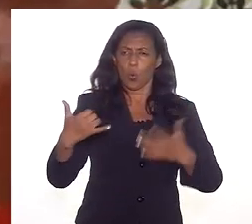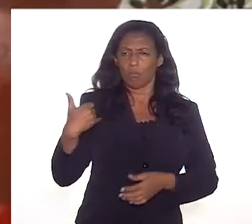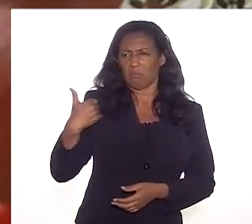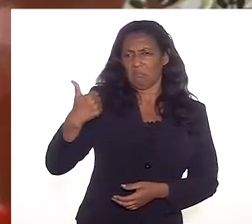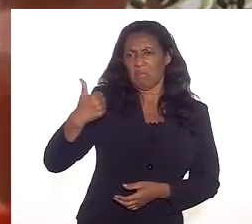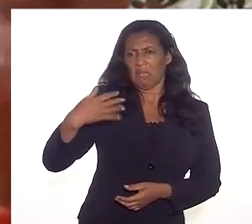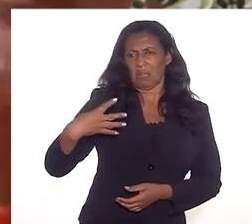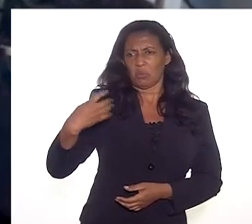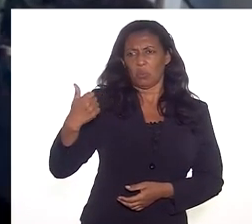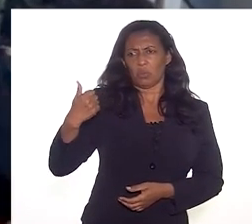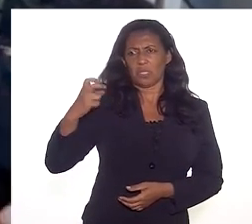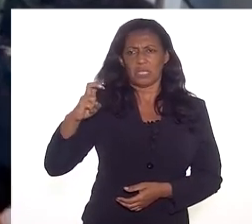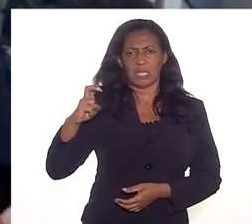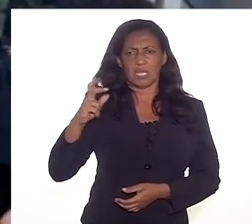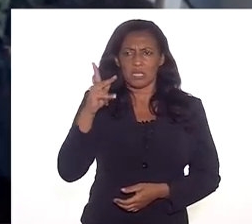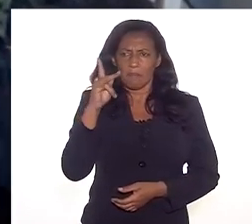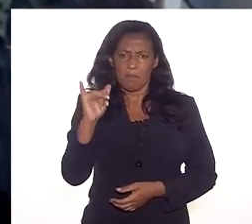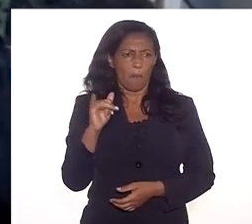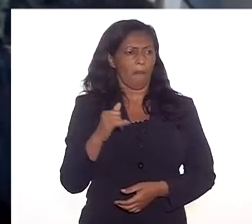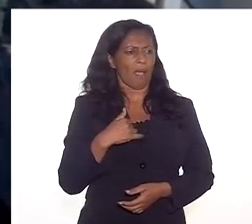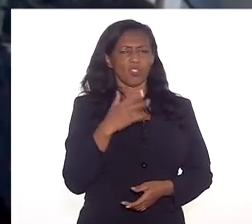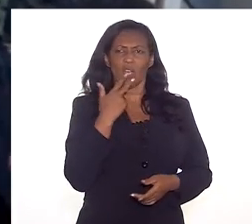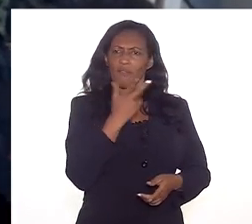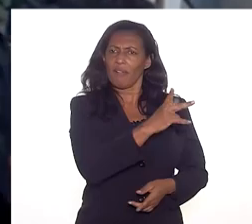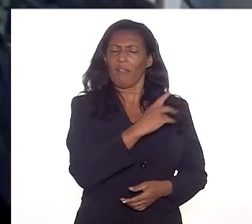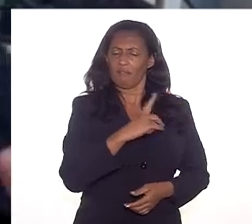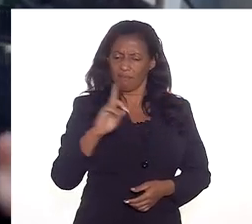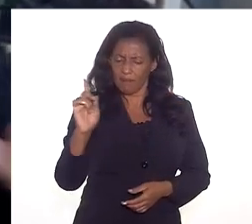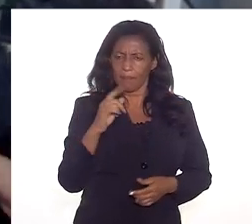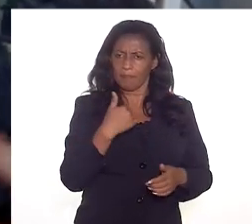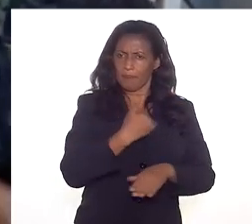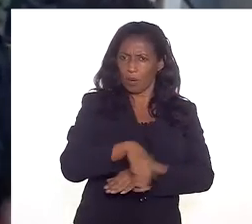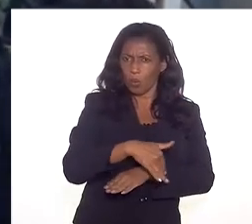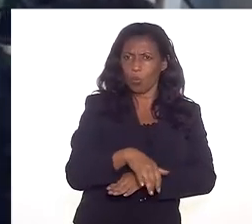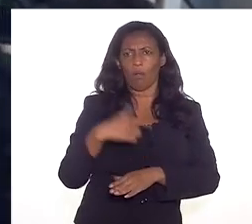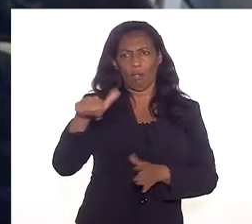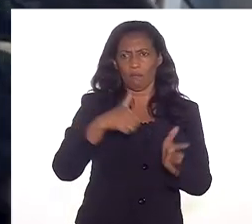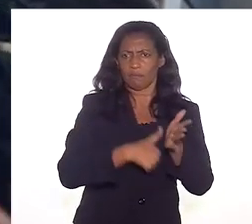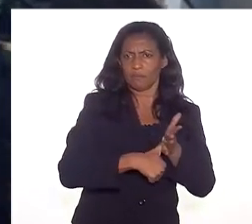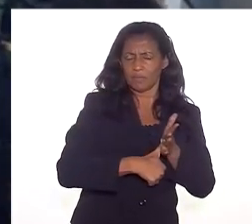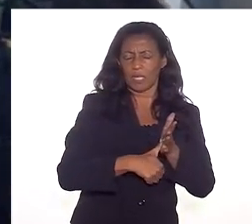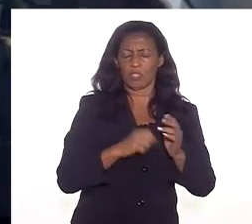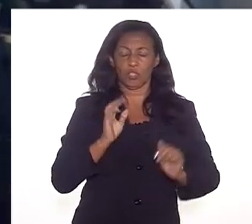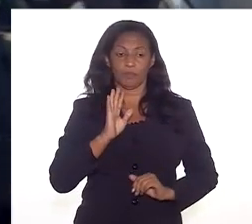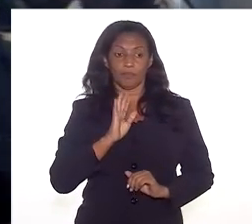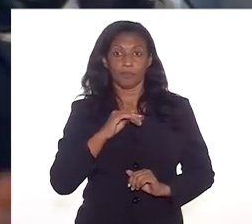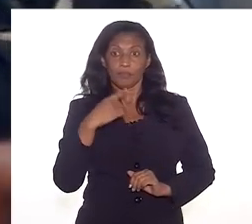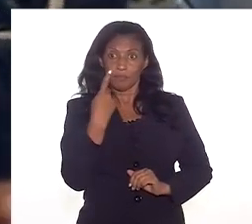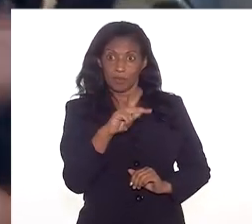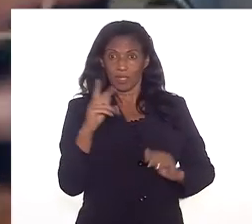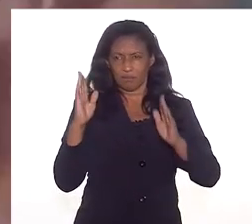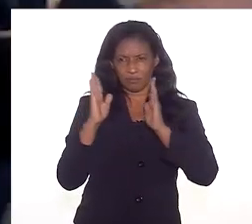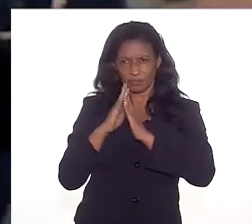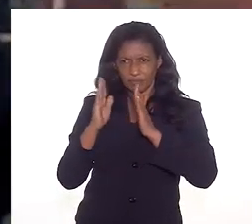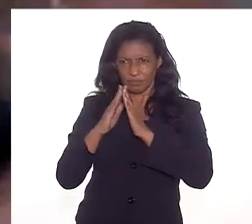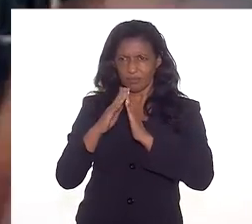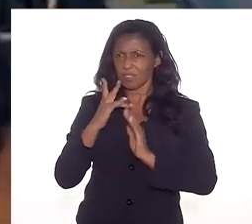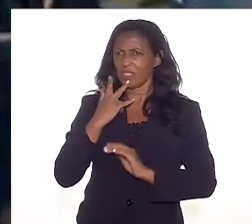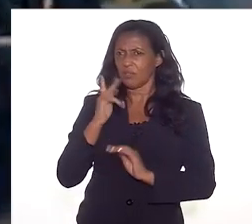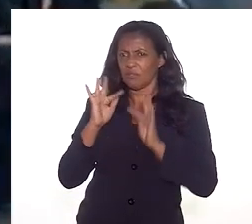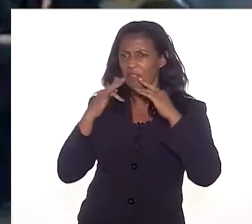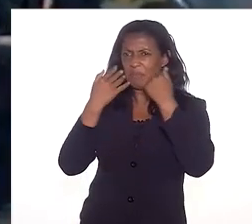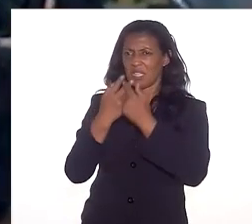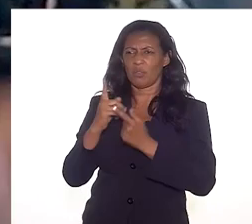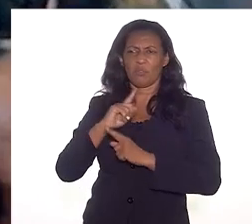quando eu comecei a sair. No seu ambiente familiar, não houve aquele negacionismo de que muitas famílias... Não, isso não, passando a mão por